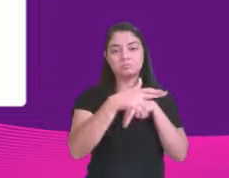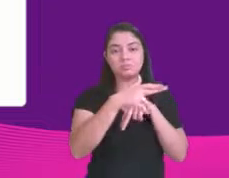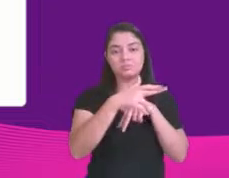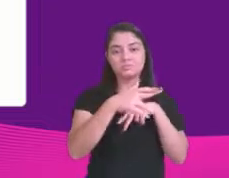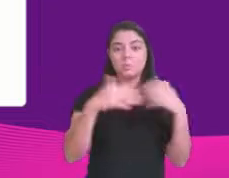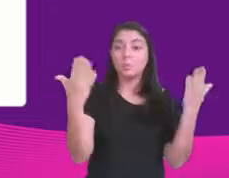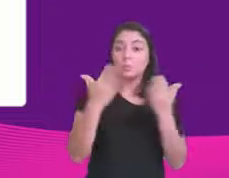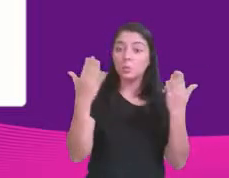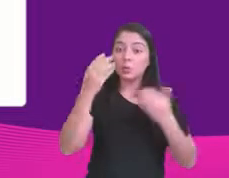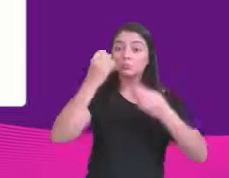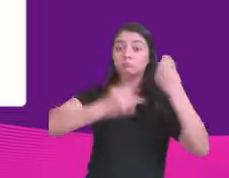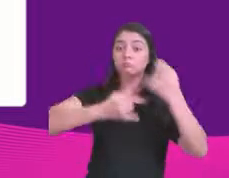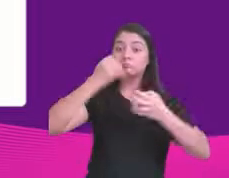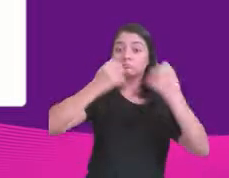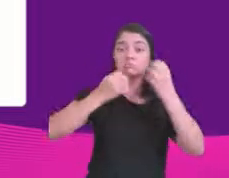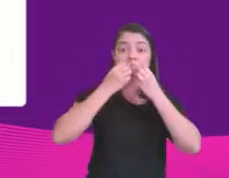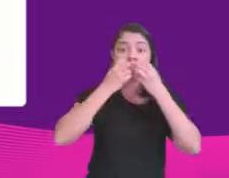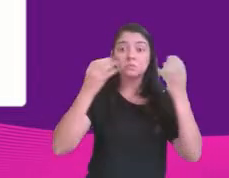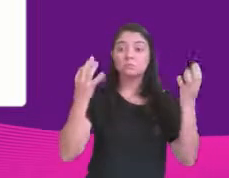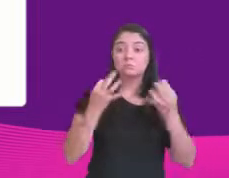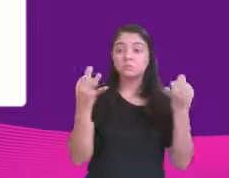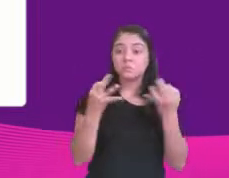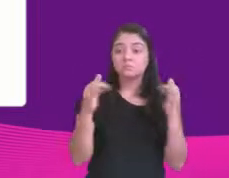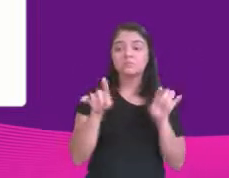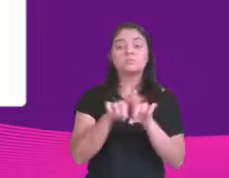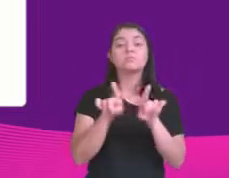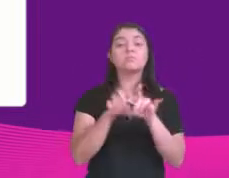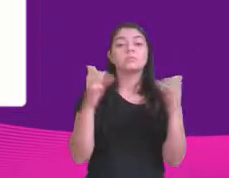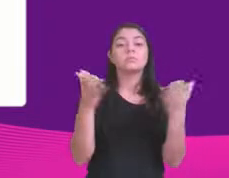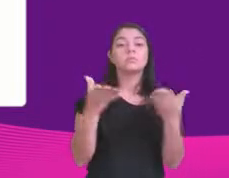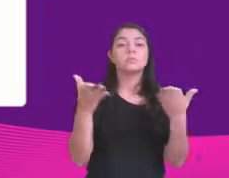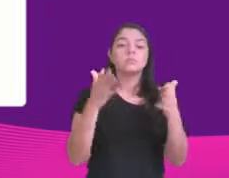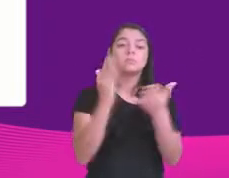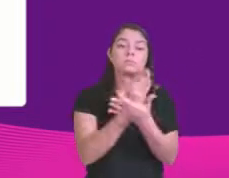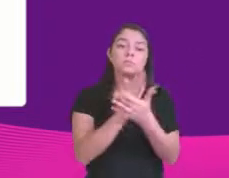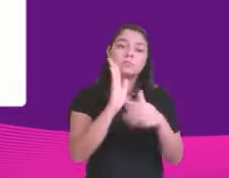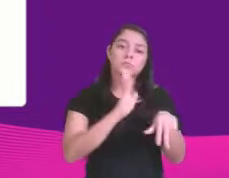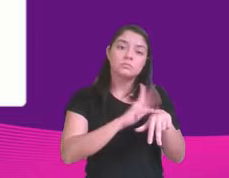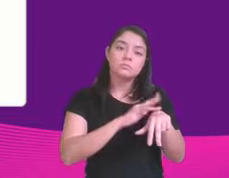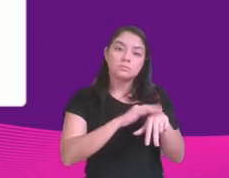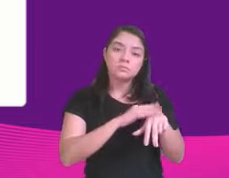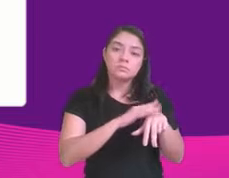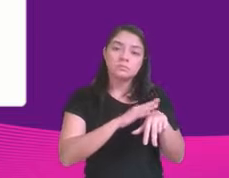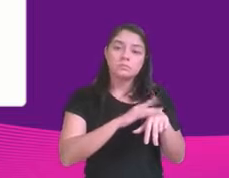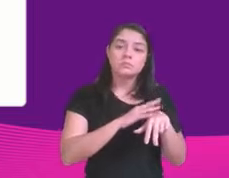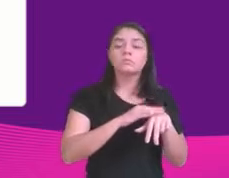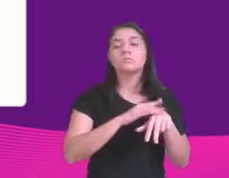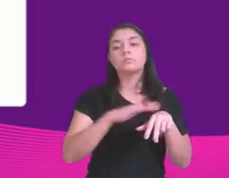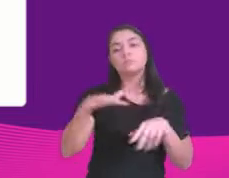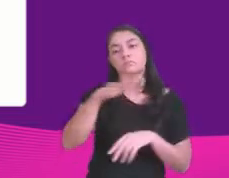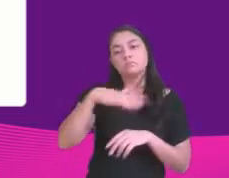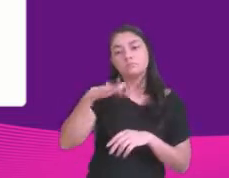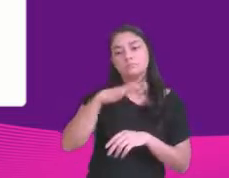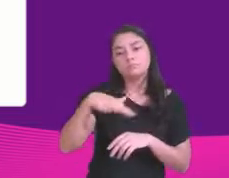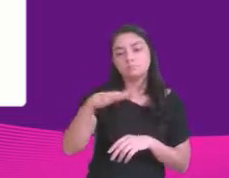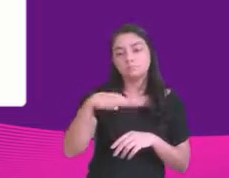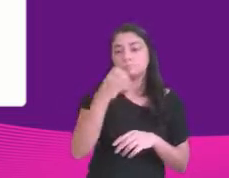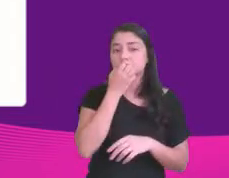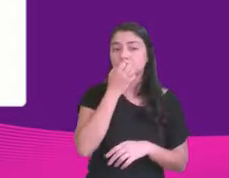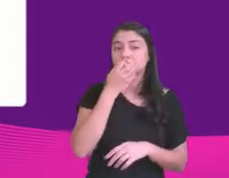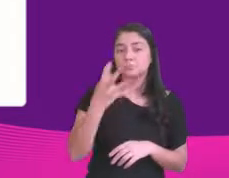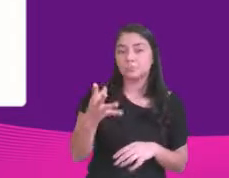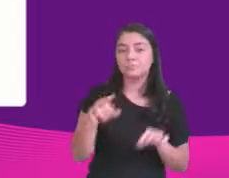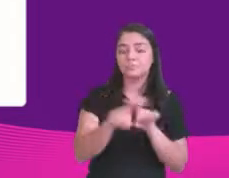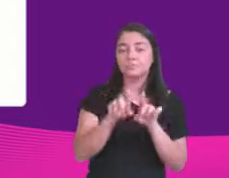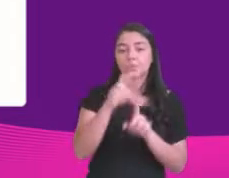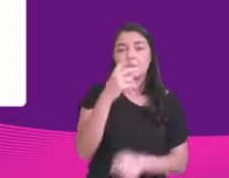isso, todos os pacientes que a gente leva para uma citoredução com carcinomatose, isso tudo é muito bem documentado com PCI, então